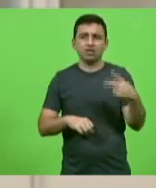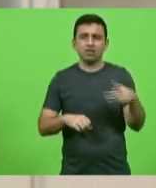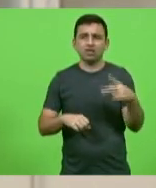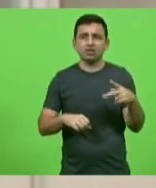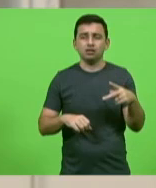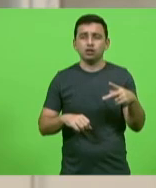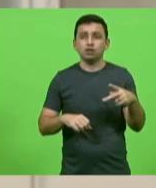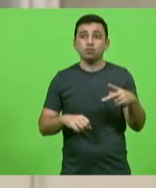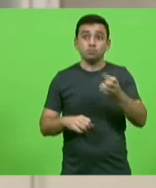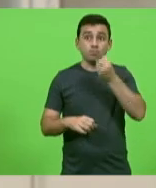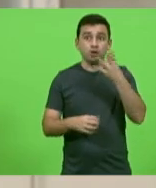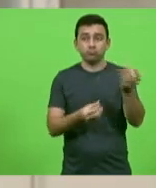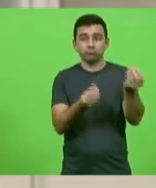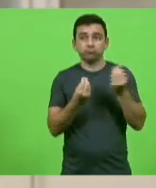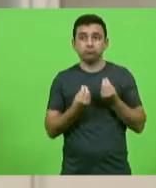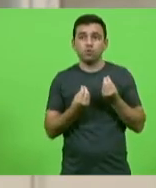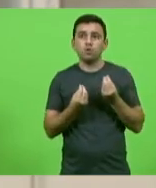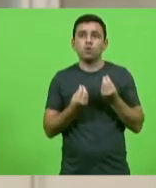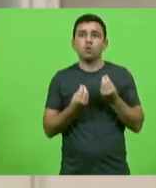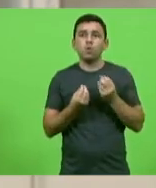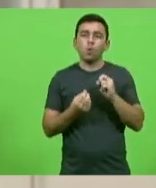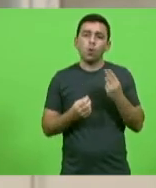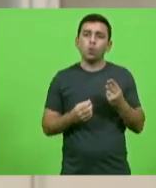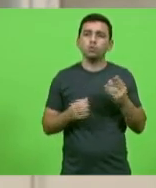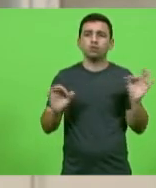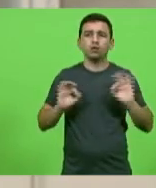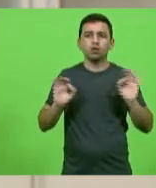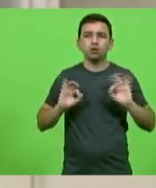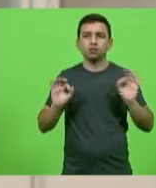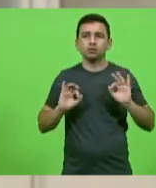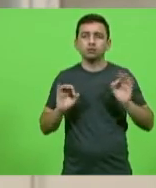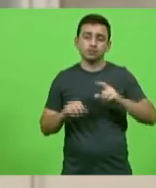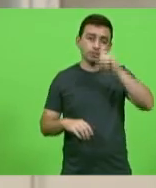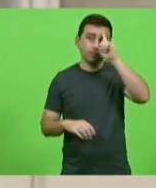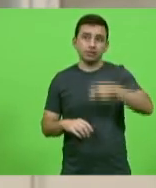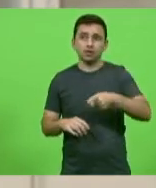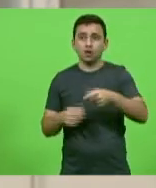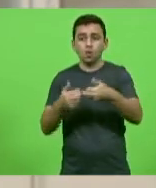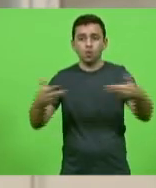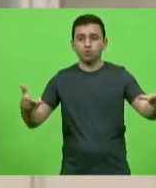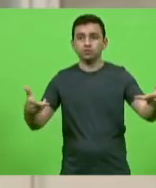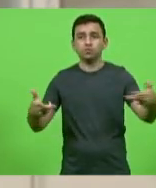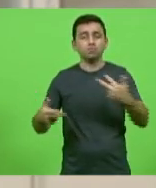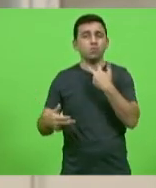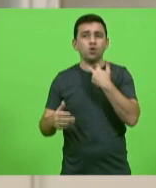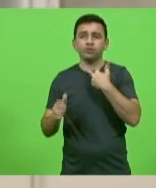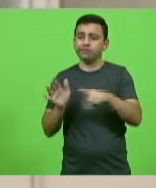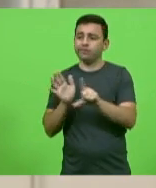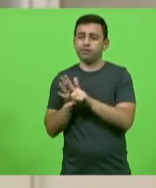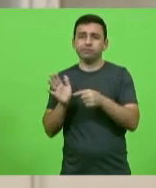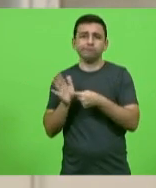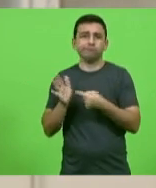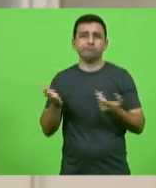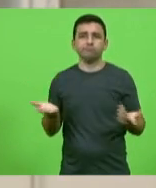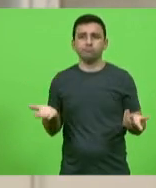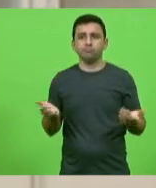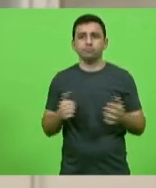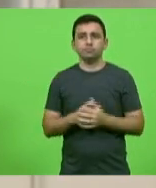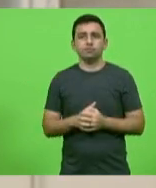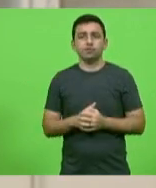beneficia ou não com a ordenação de despesas não autorizadas por lei